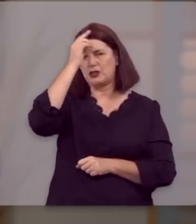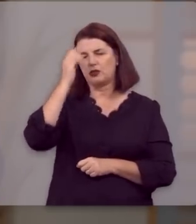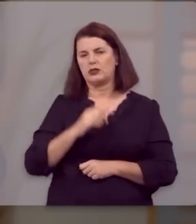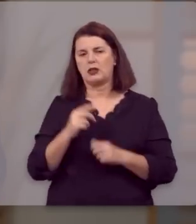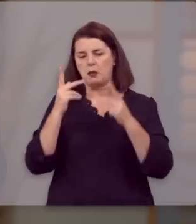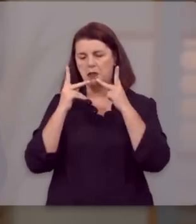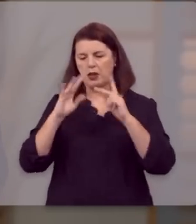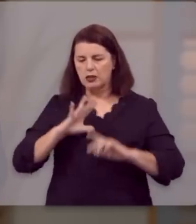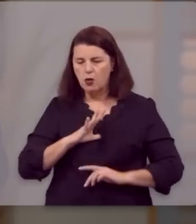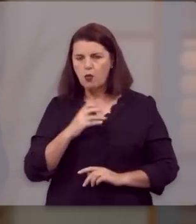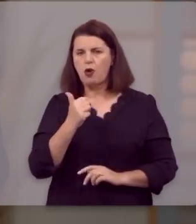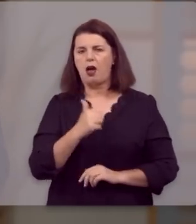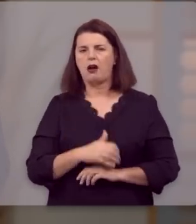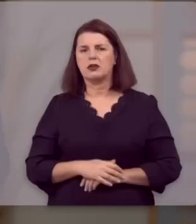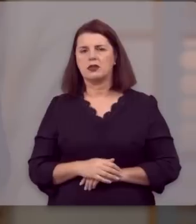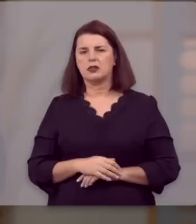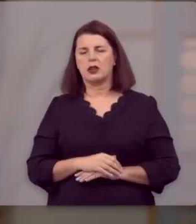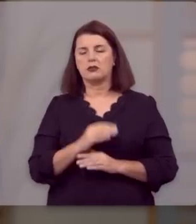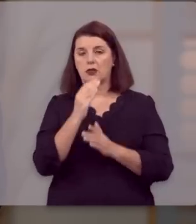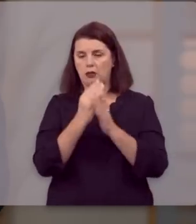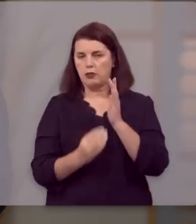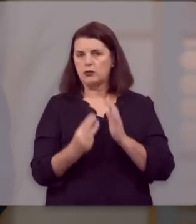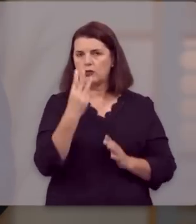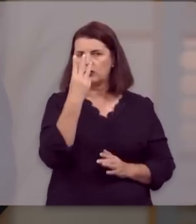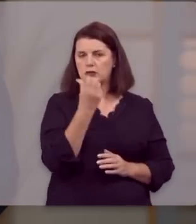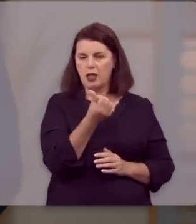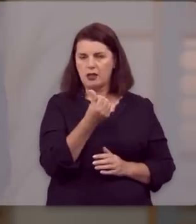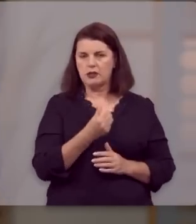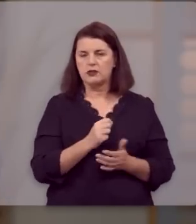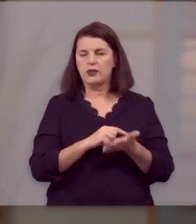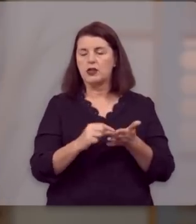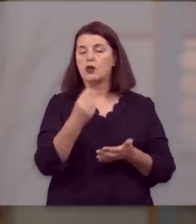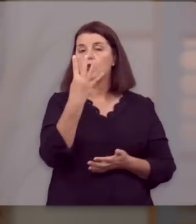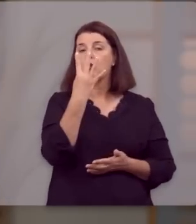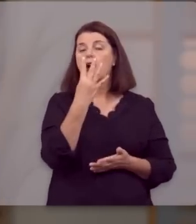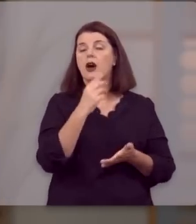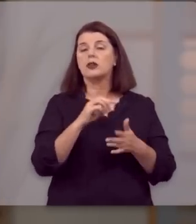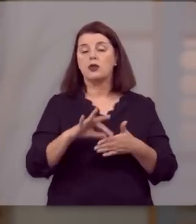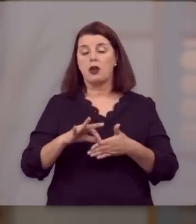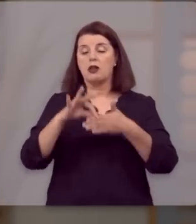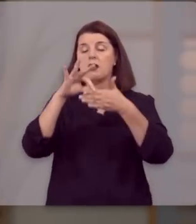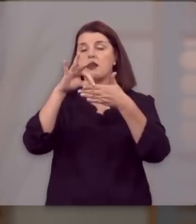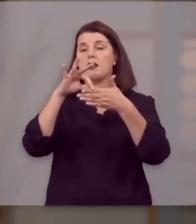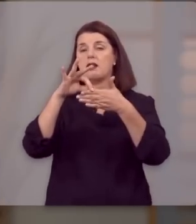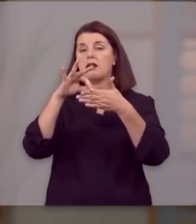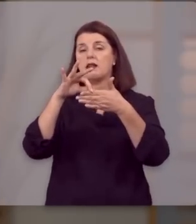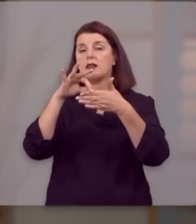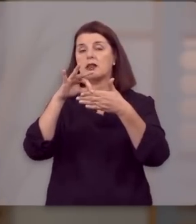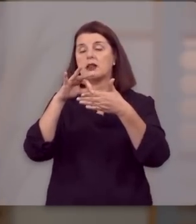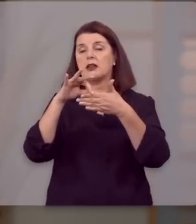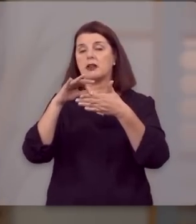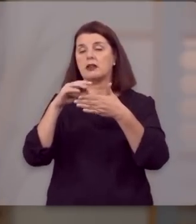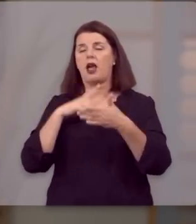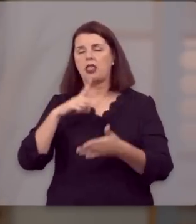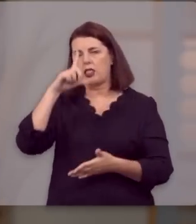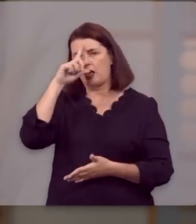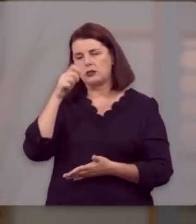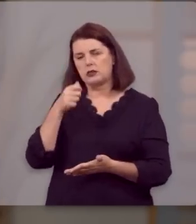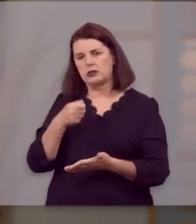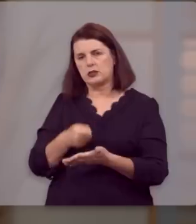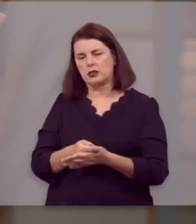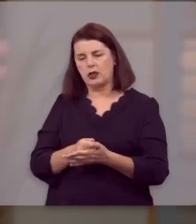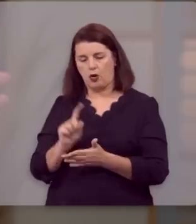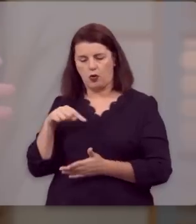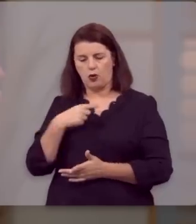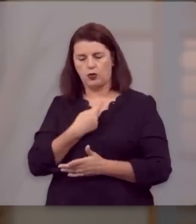pregar com mais ousadia. No capítulo 6, versículo 4, a liderança da igreja, os apóstolos tomaram uma